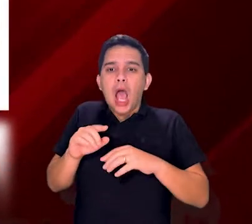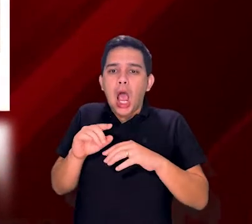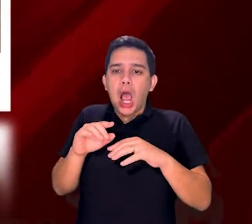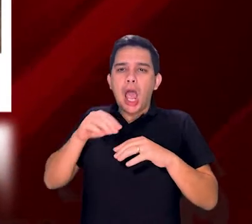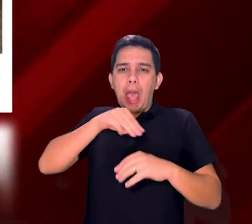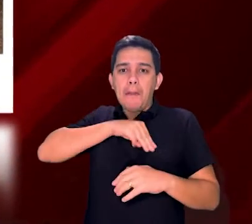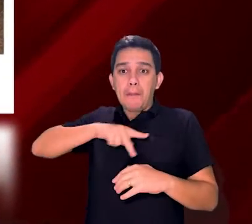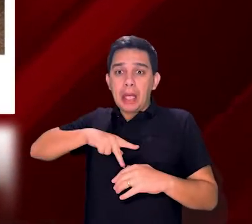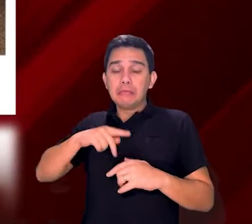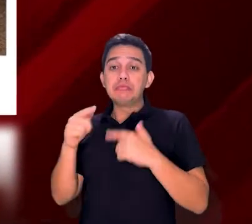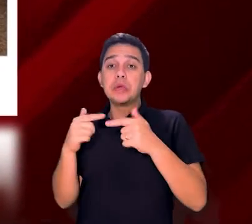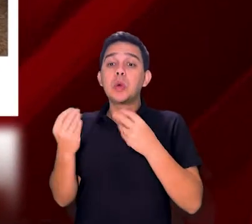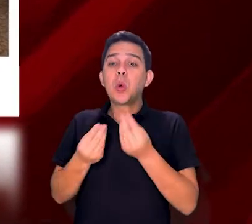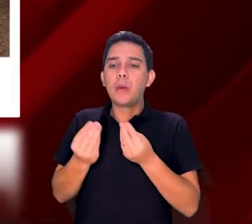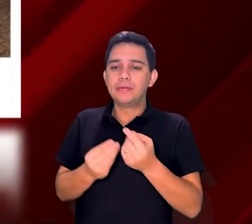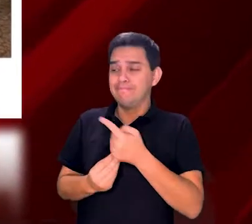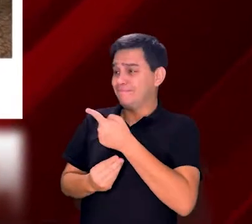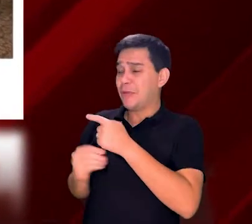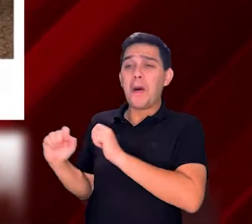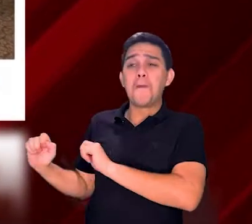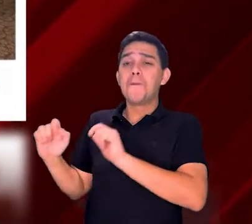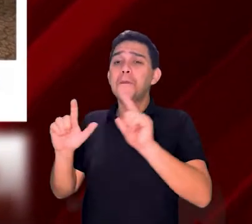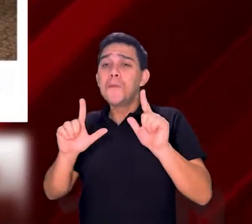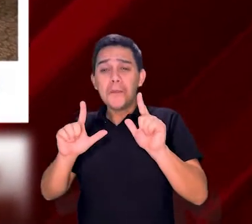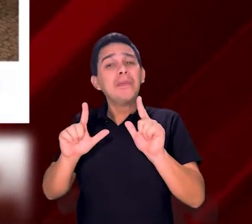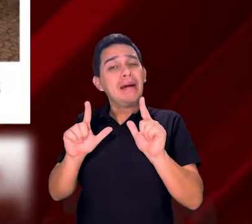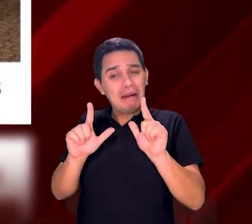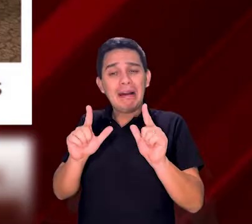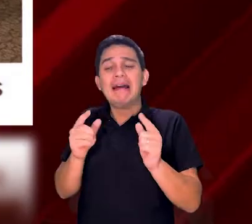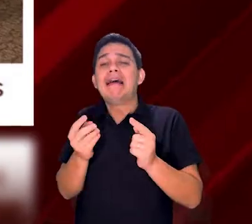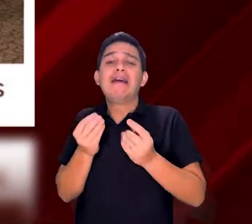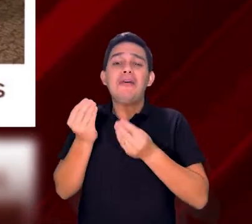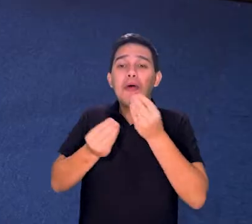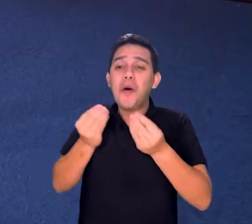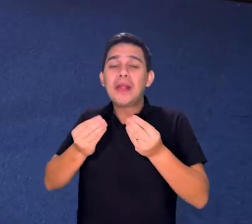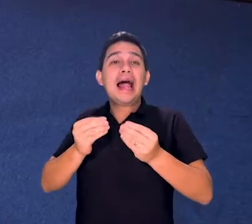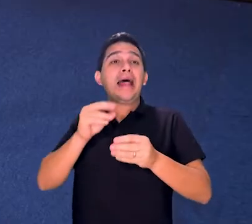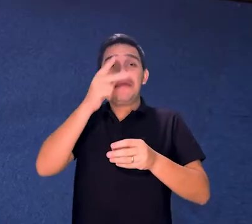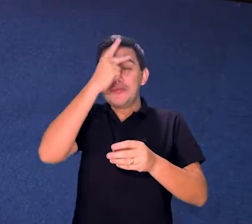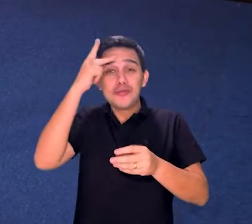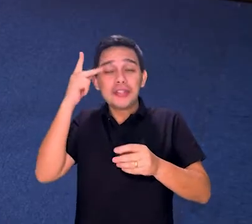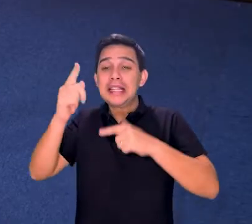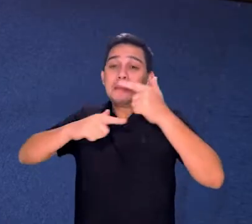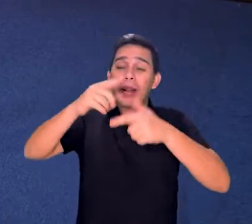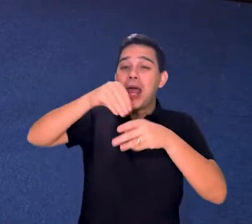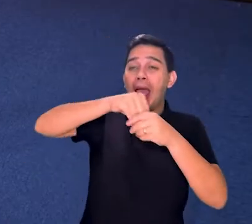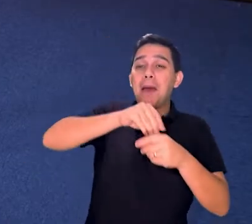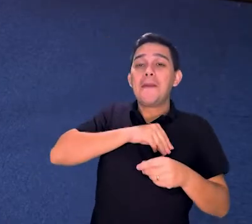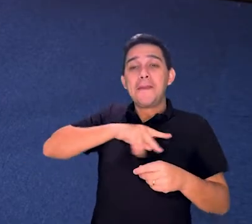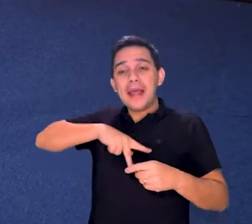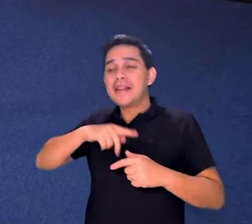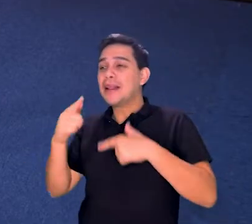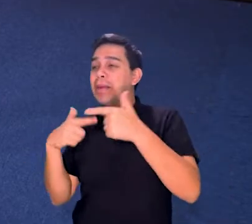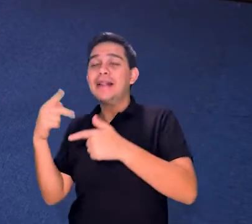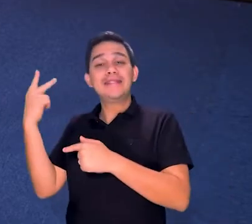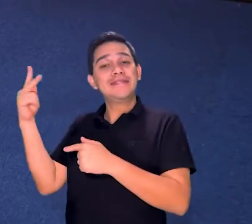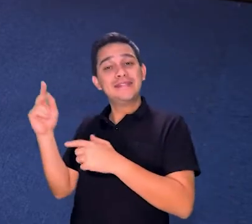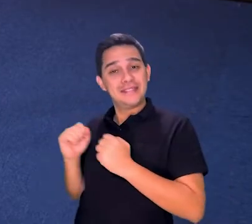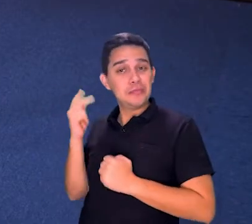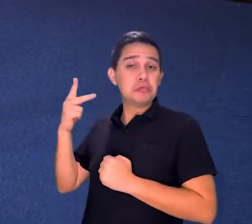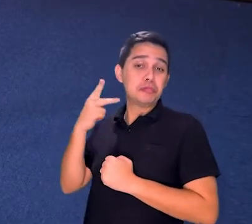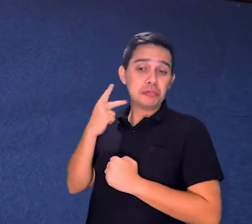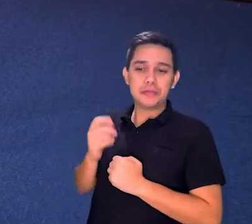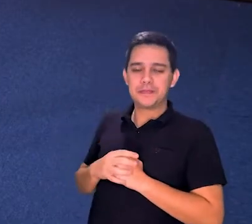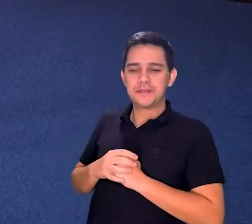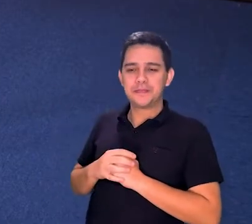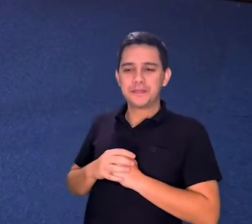gravação da 17ª edição do projeto Personalidades do MPRJ. Desta vez, o programa tratou sobre questões relacionadas à